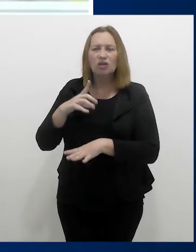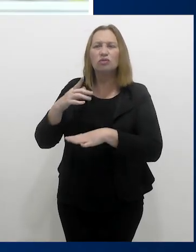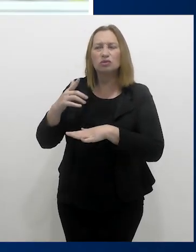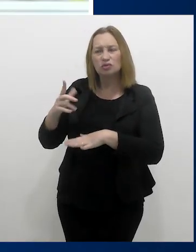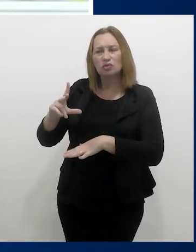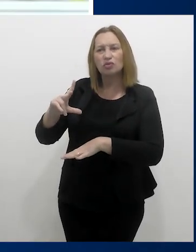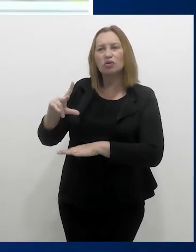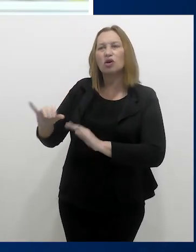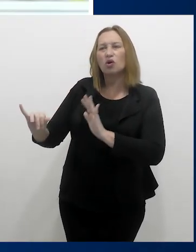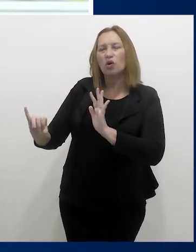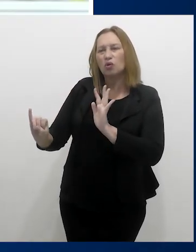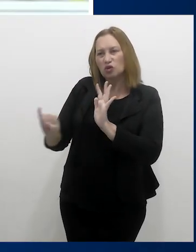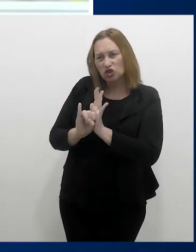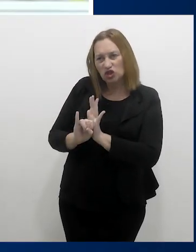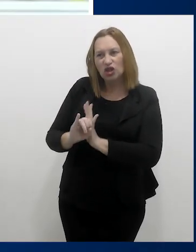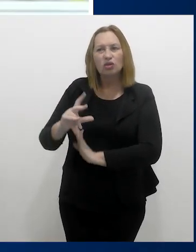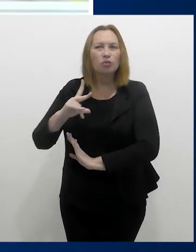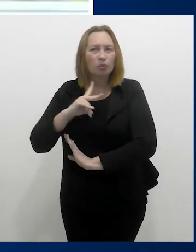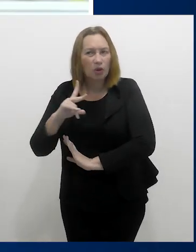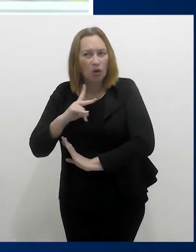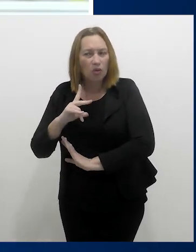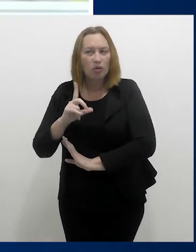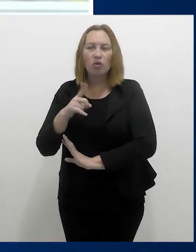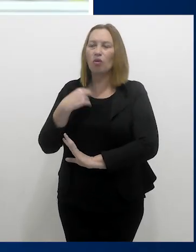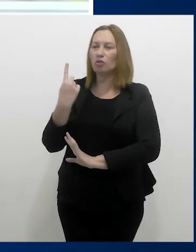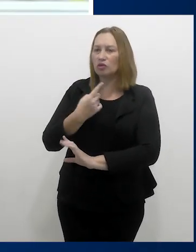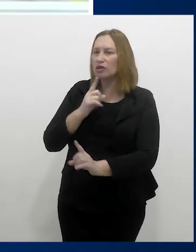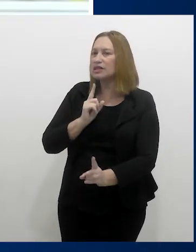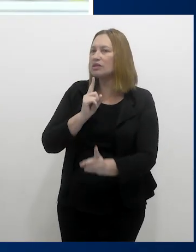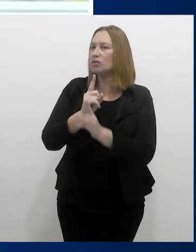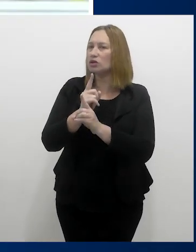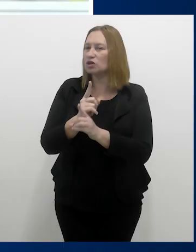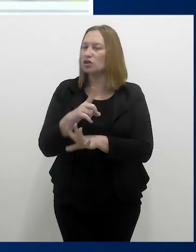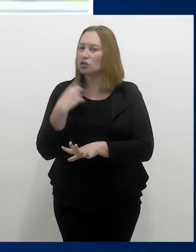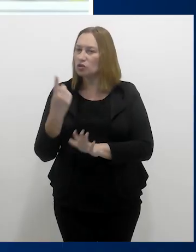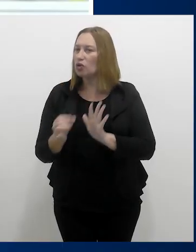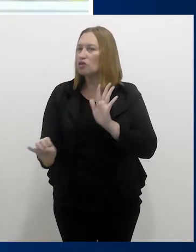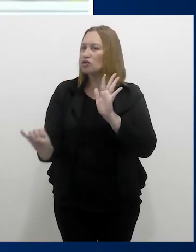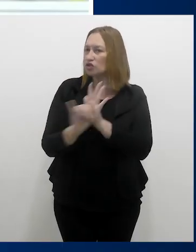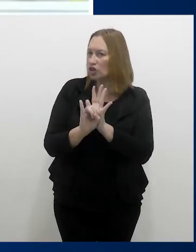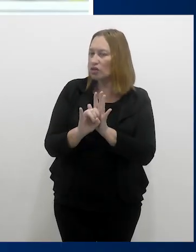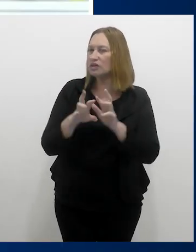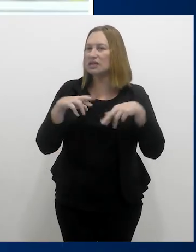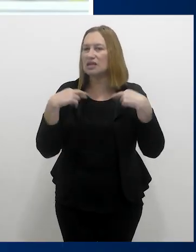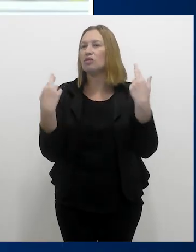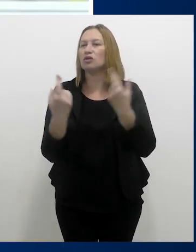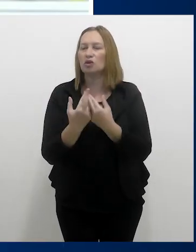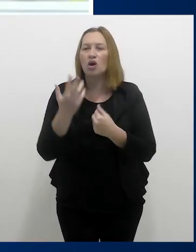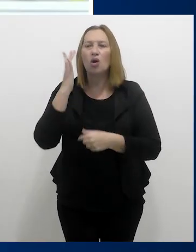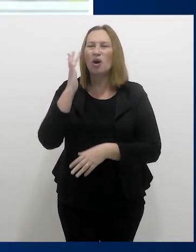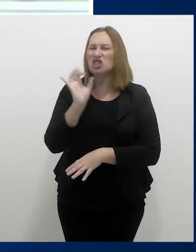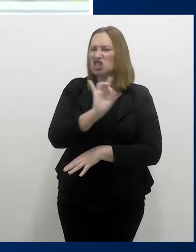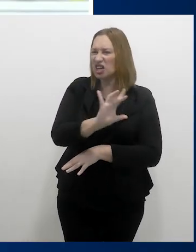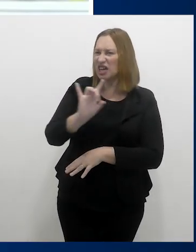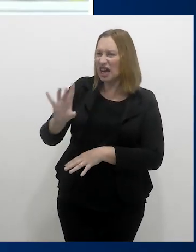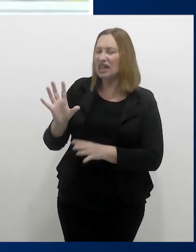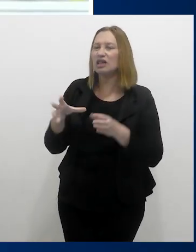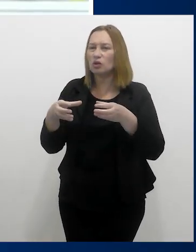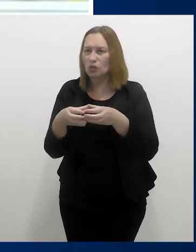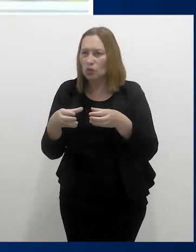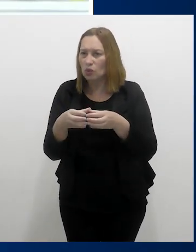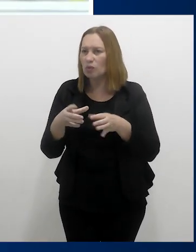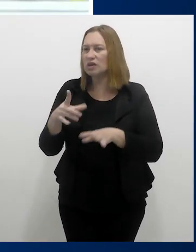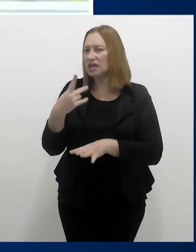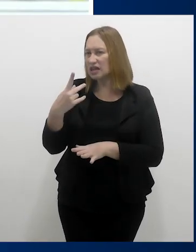tem o seu próprio jeito, né? Assim como a gente foi encontrando o nosso jeito de se reunir, eu acho que